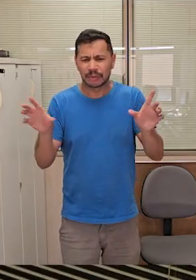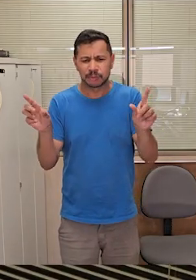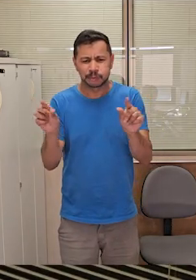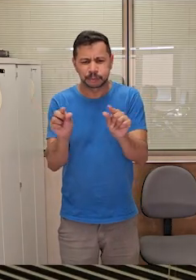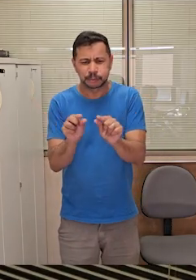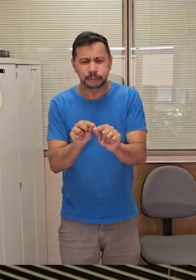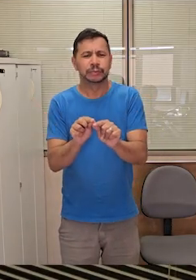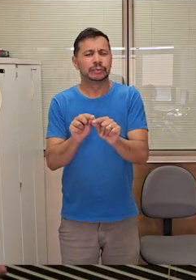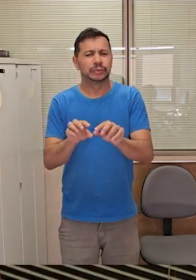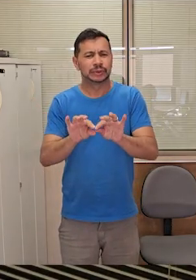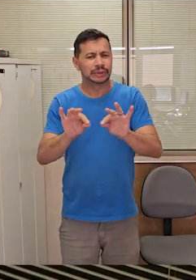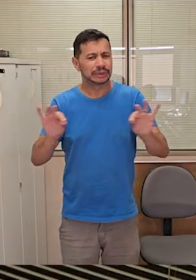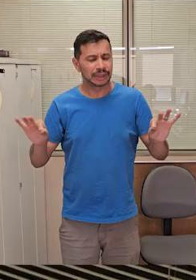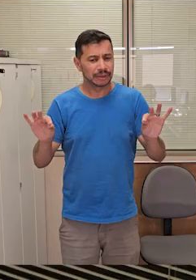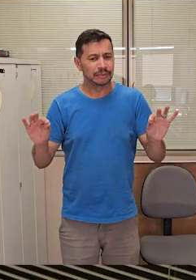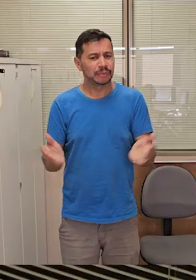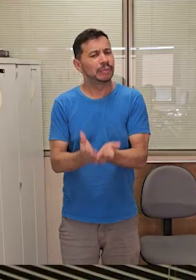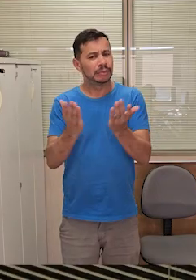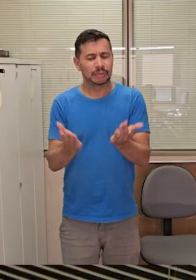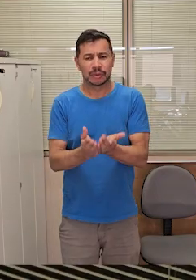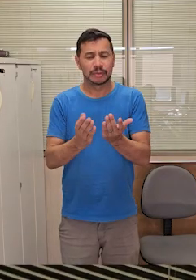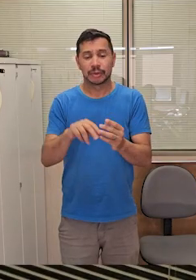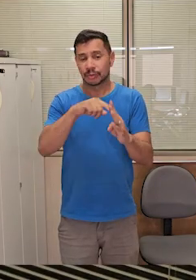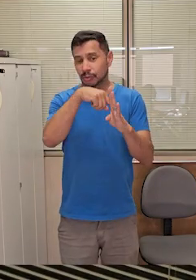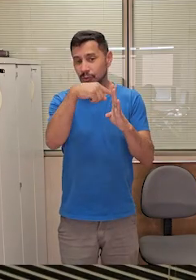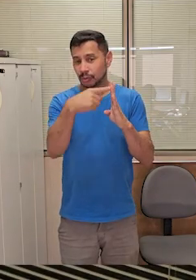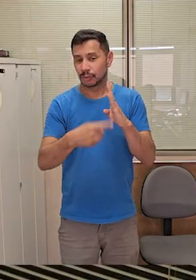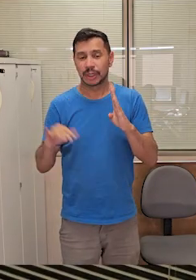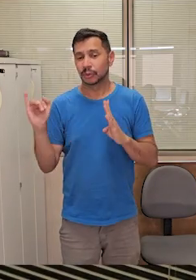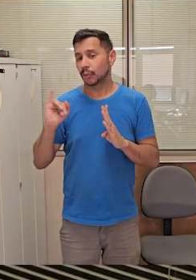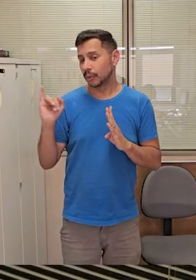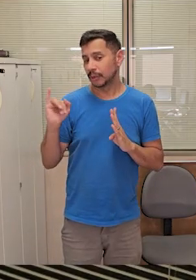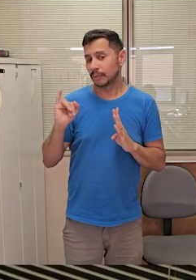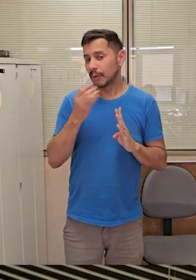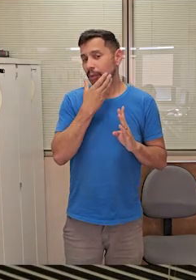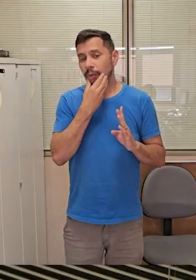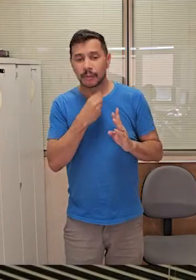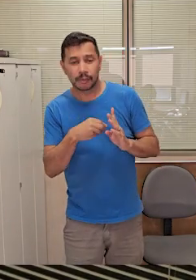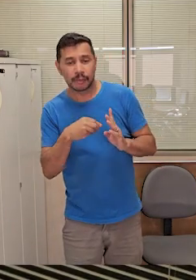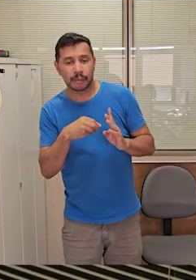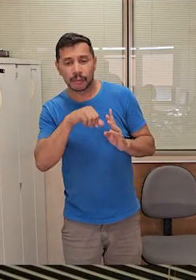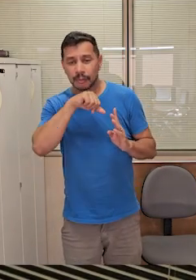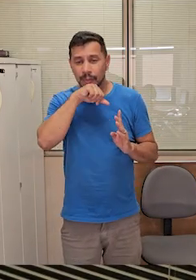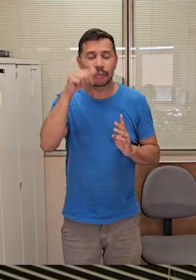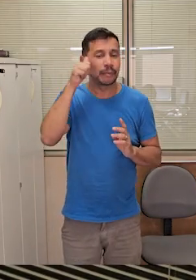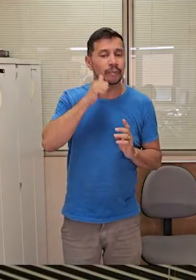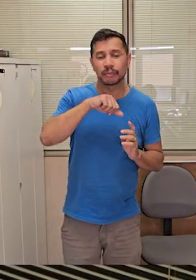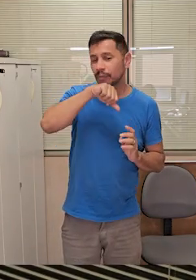não tínhamos condições. Nós éramos 4 irmãos, mais pai e mãe. Então quando nós viemos para cá, viemos em busca